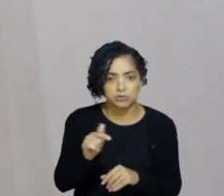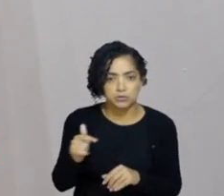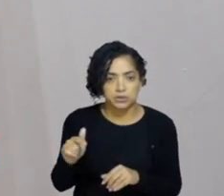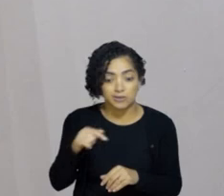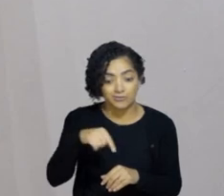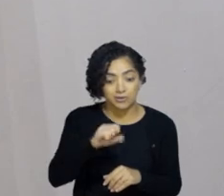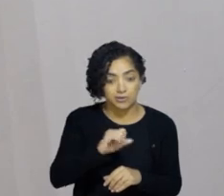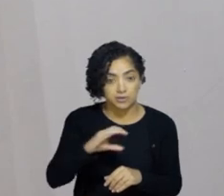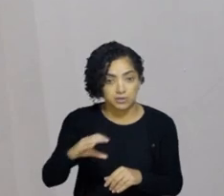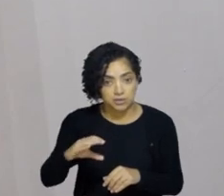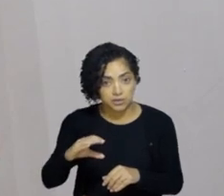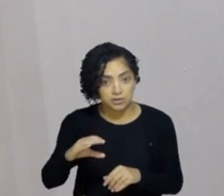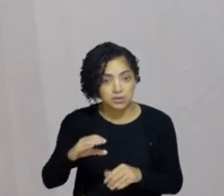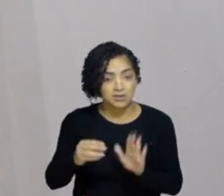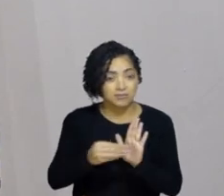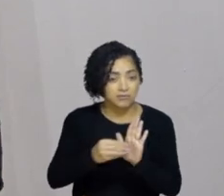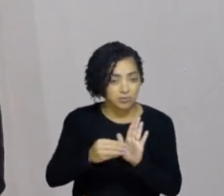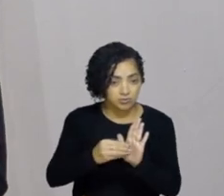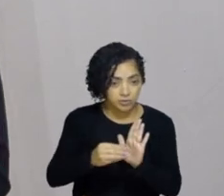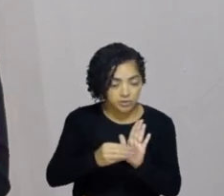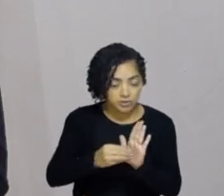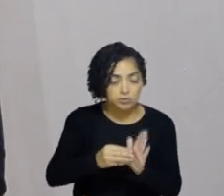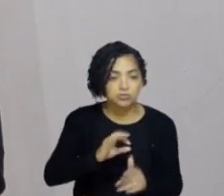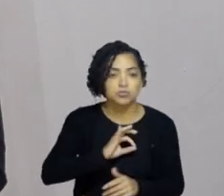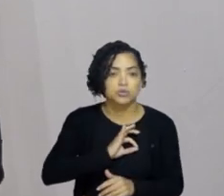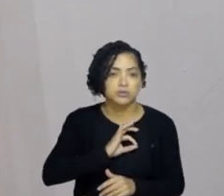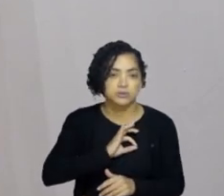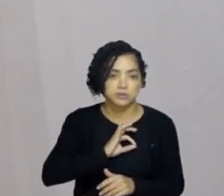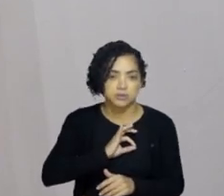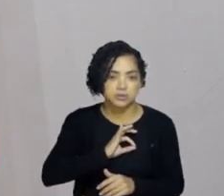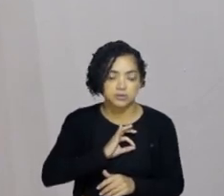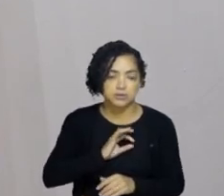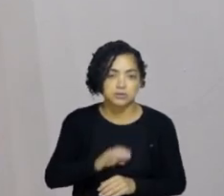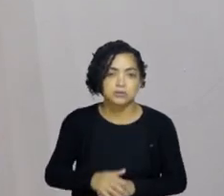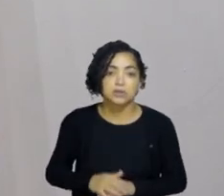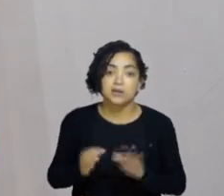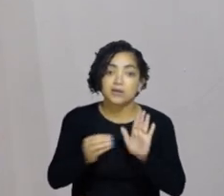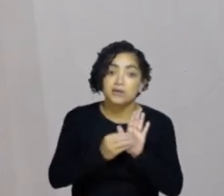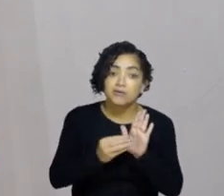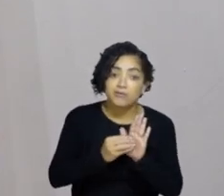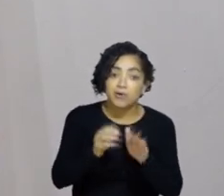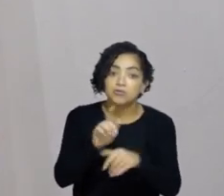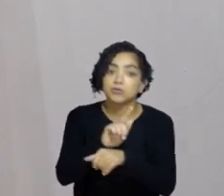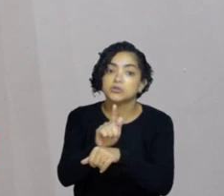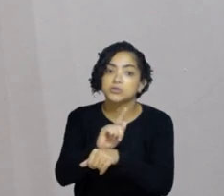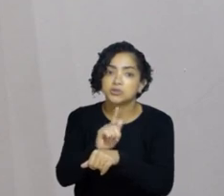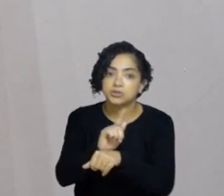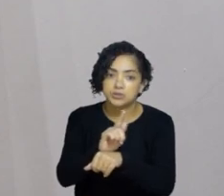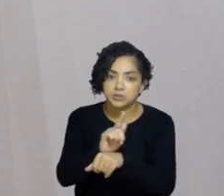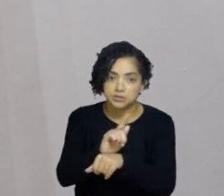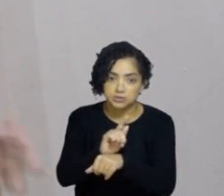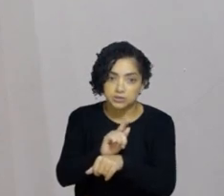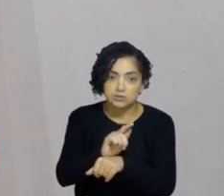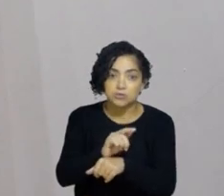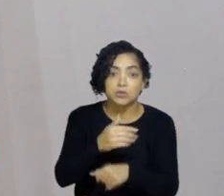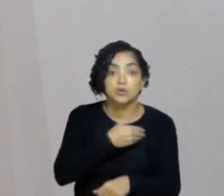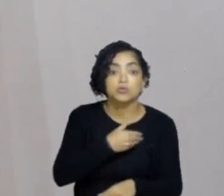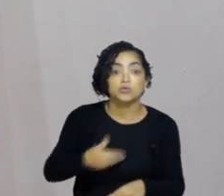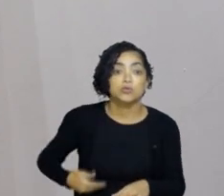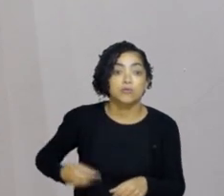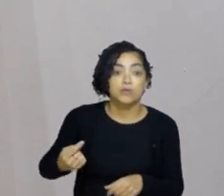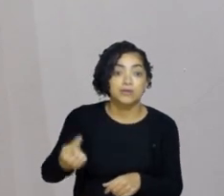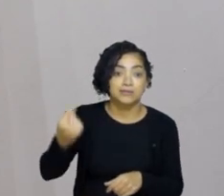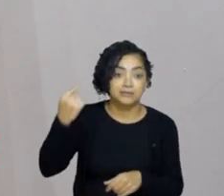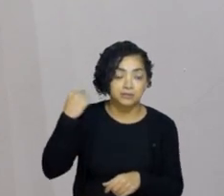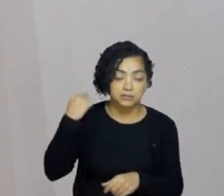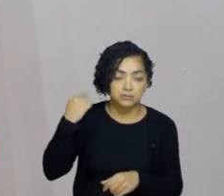com um apagão de mão de obra da Polícia Civil em razão da falta de gestão do governo anterior na realização de